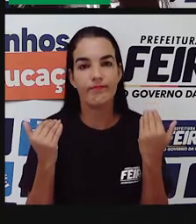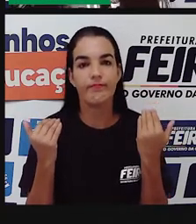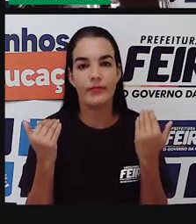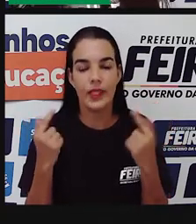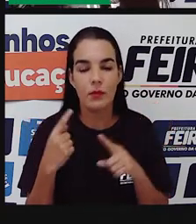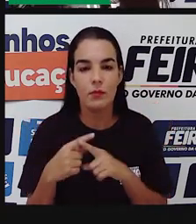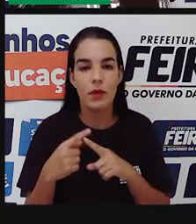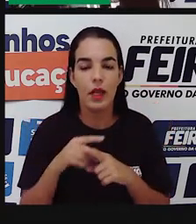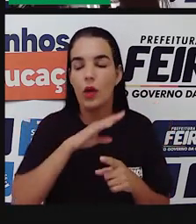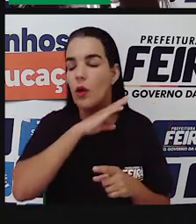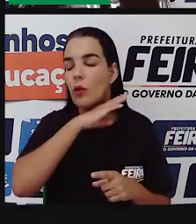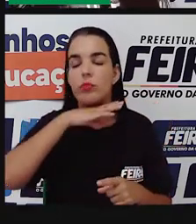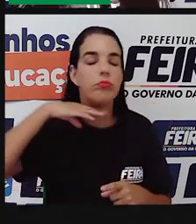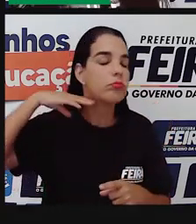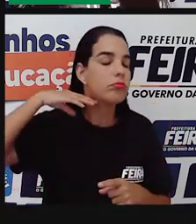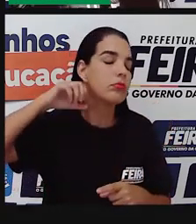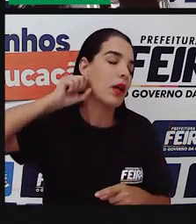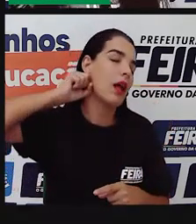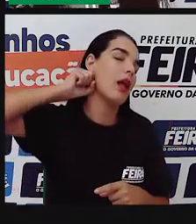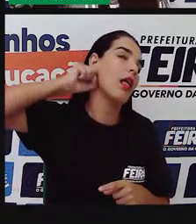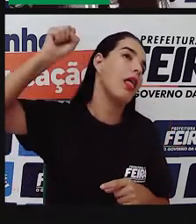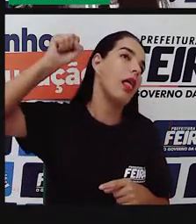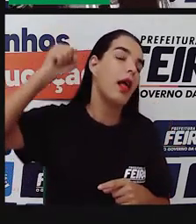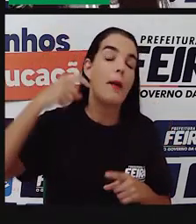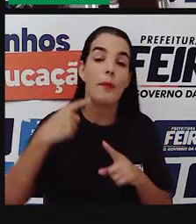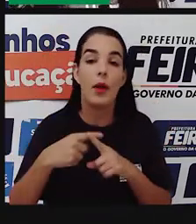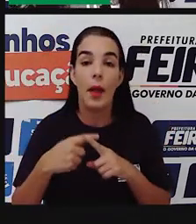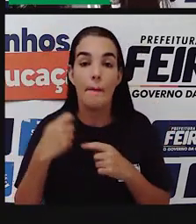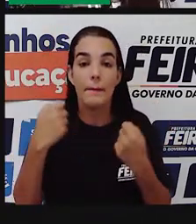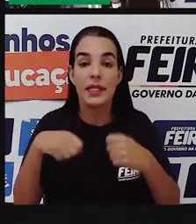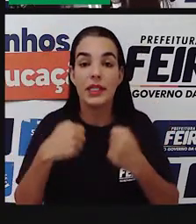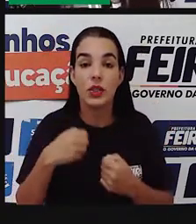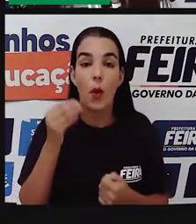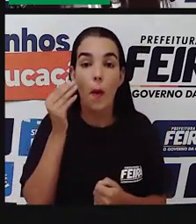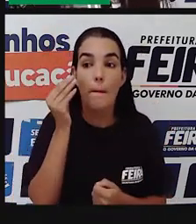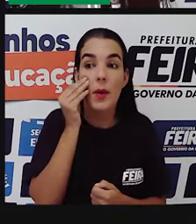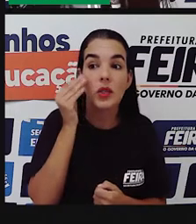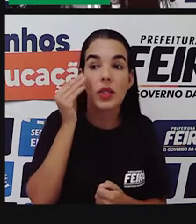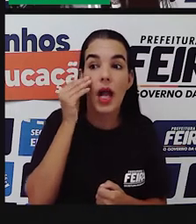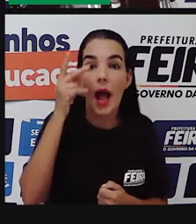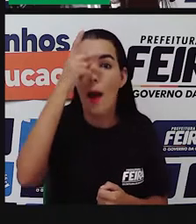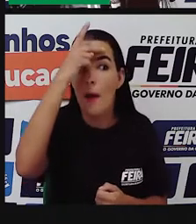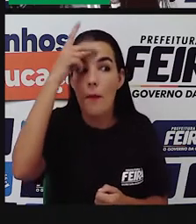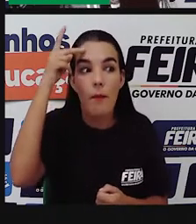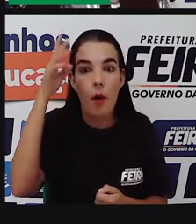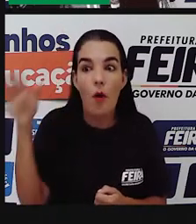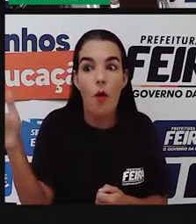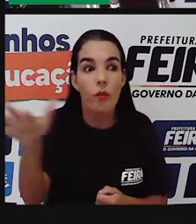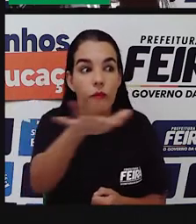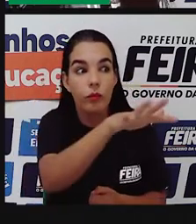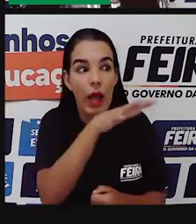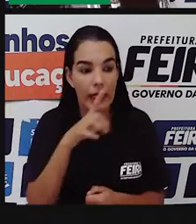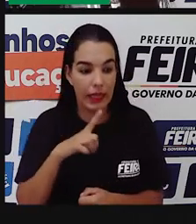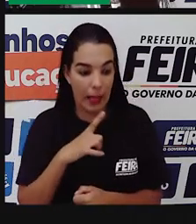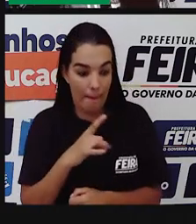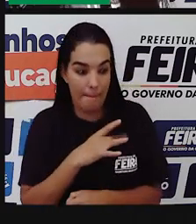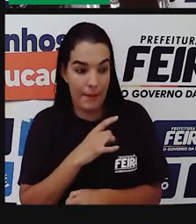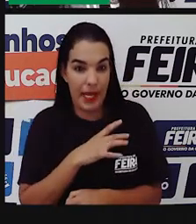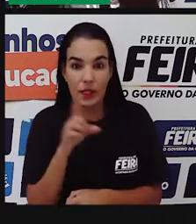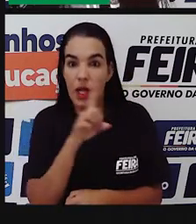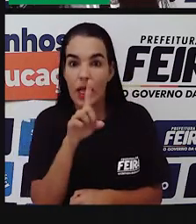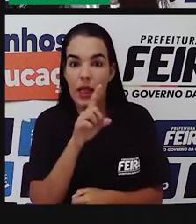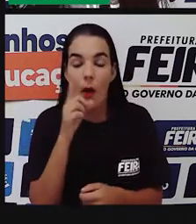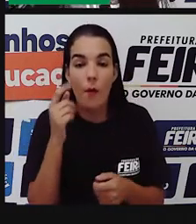pública para que a comunidade, a população ali se amedrontasse e ninguém mais se